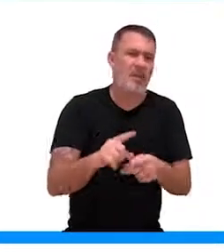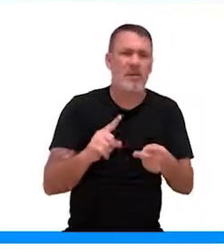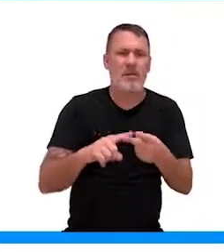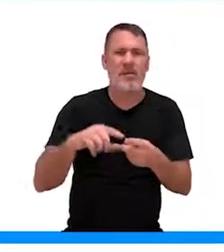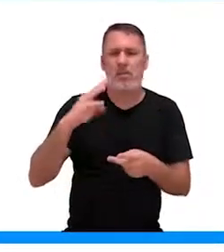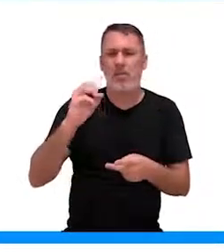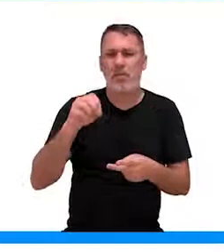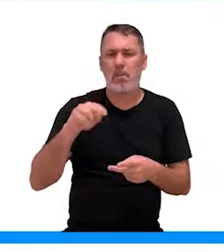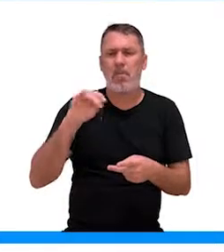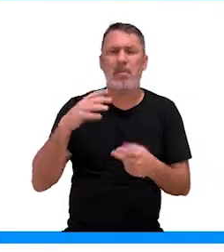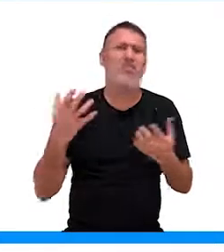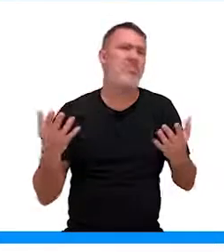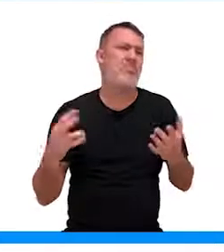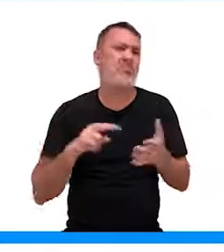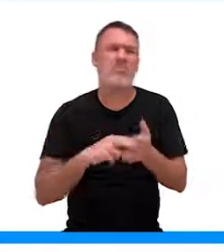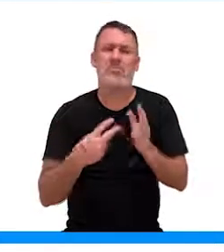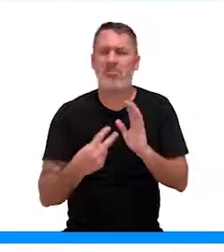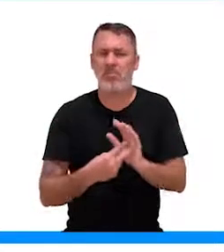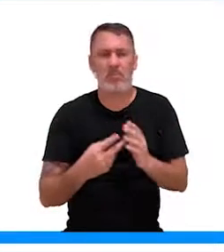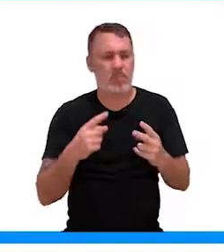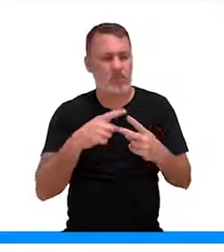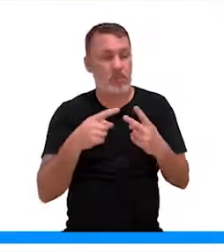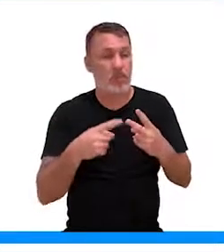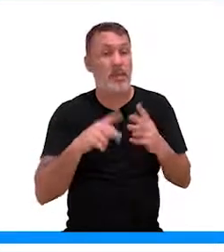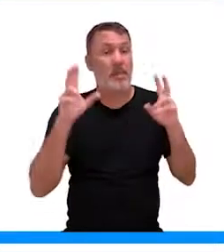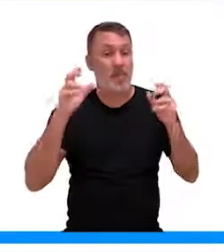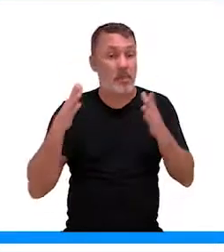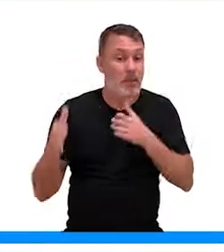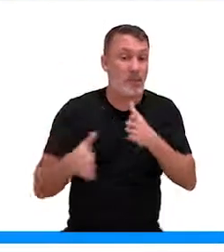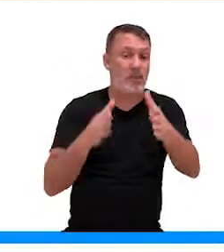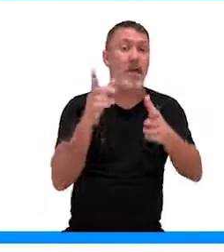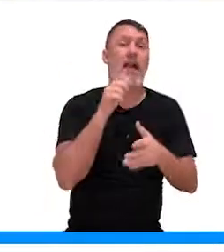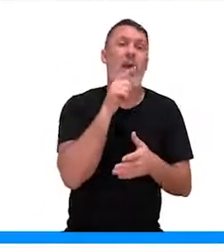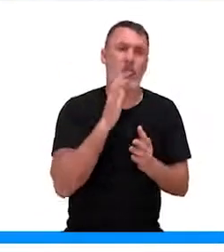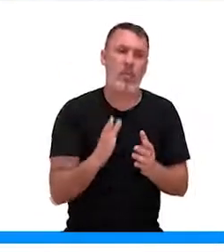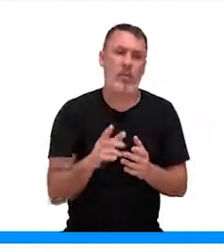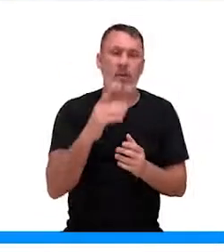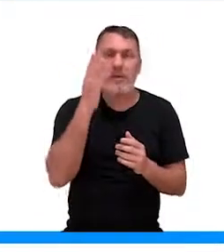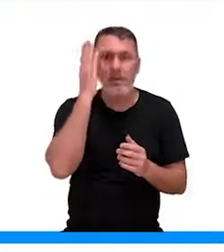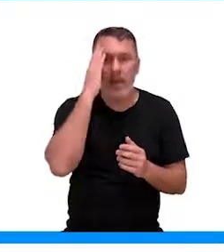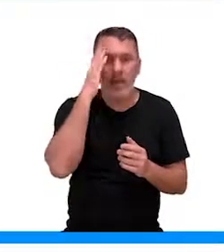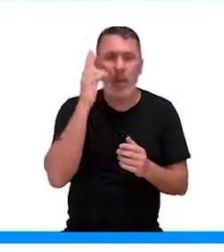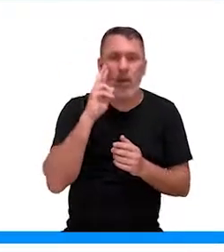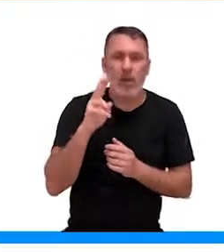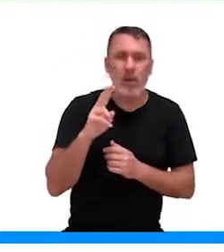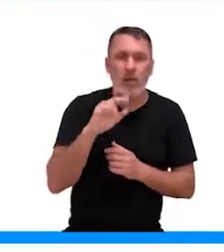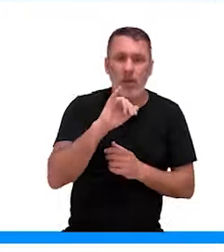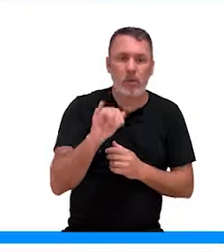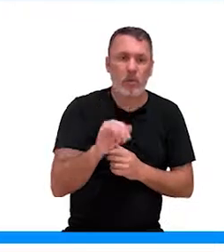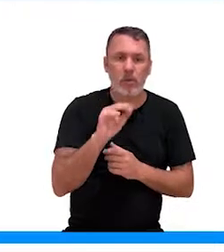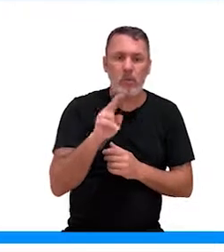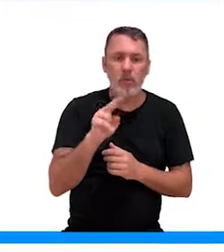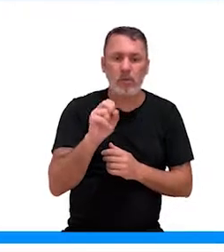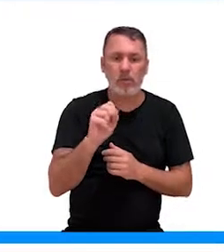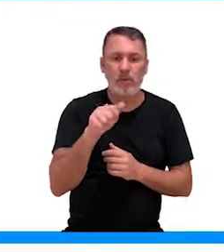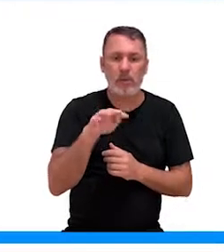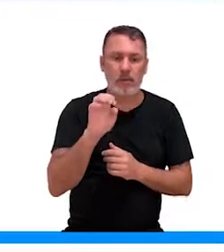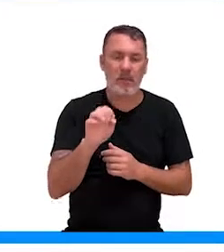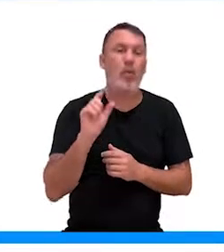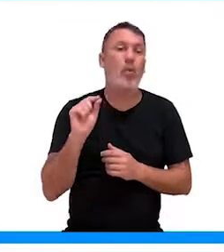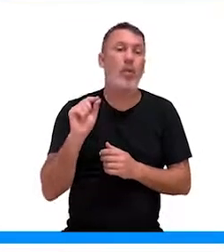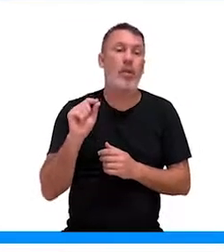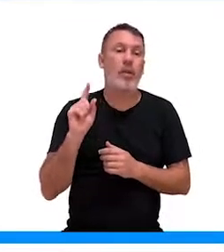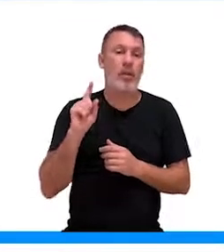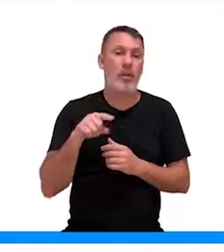eu nunca soube disso. Gente, nós estamos aqui do sentido hídrico. Quando você fala a jusante, você está considerando da nascente à